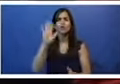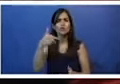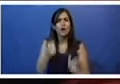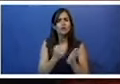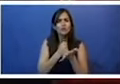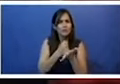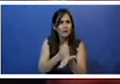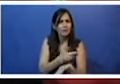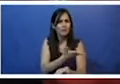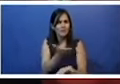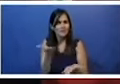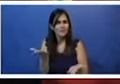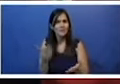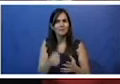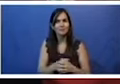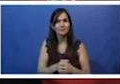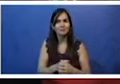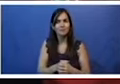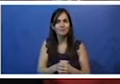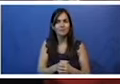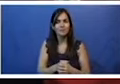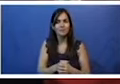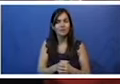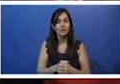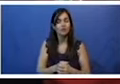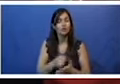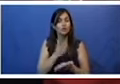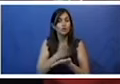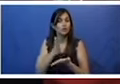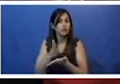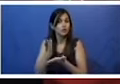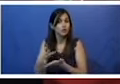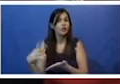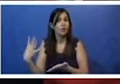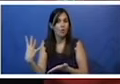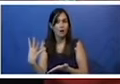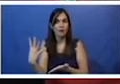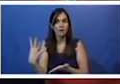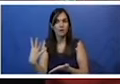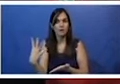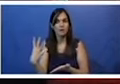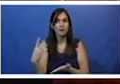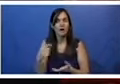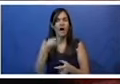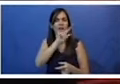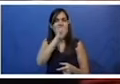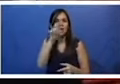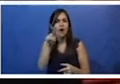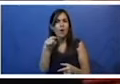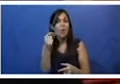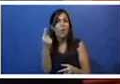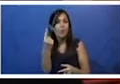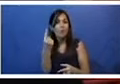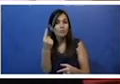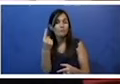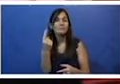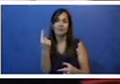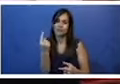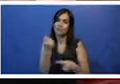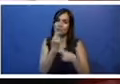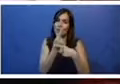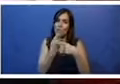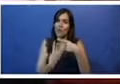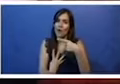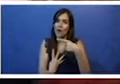vocês tá vendo aqui não dividiu em quatro a setinha não andou uma parte então eu tenho